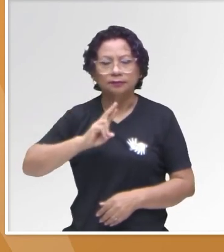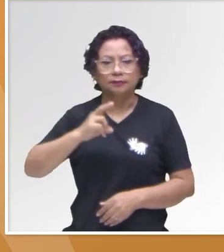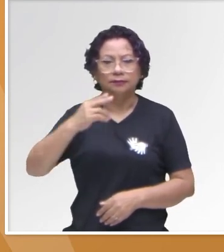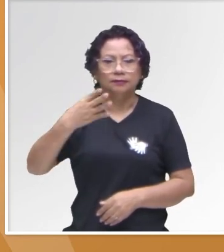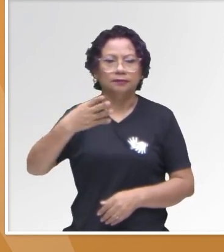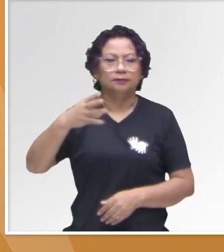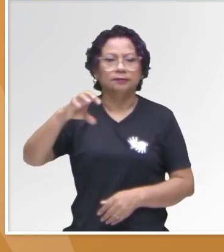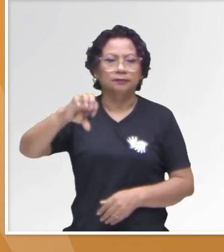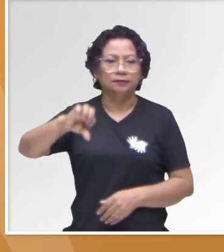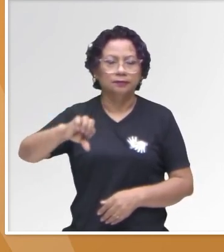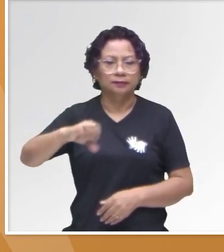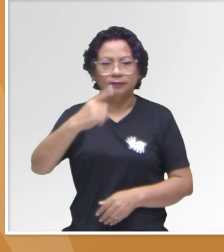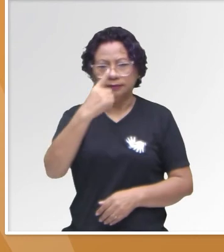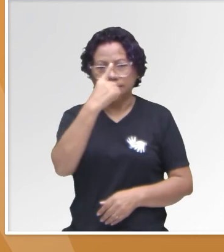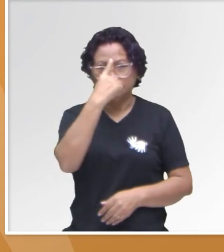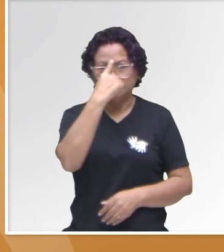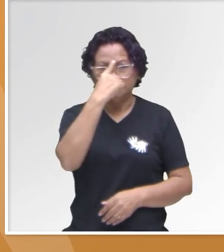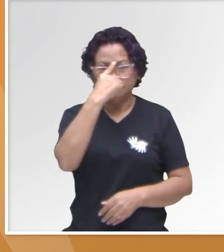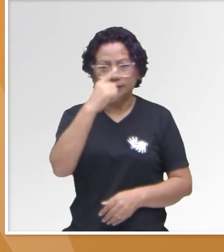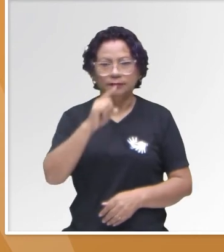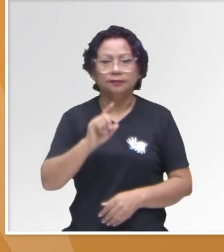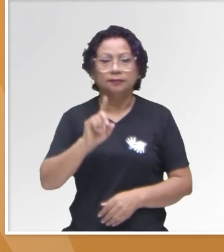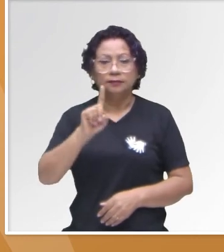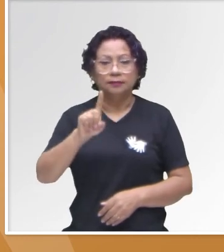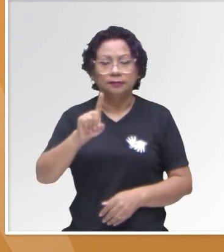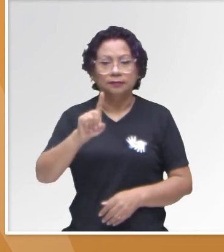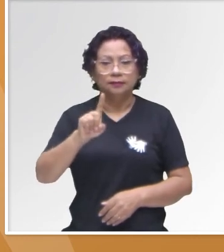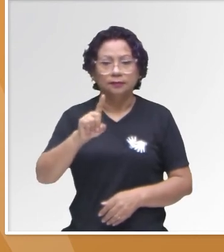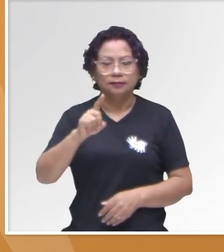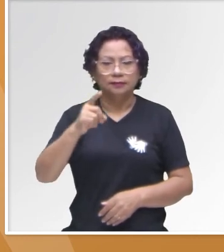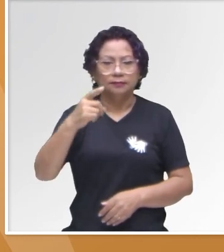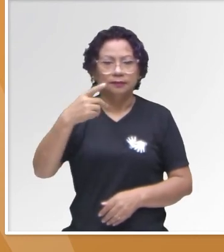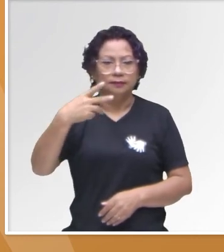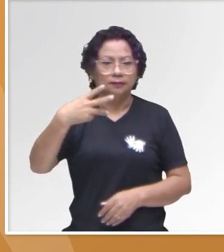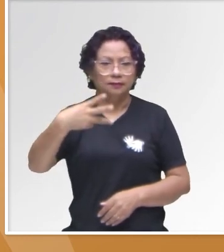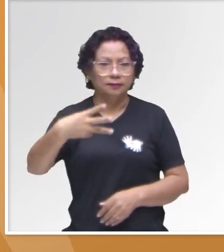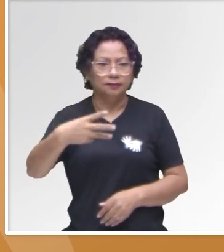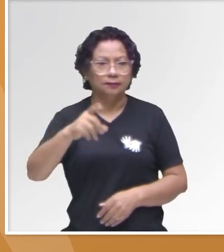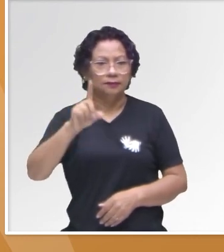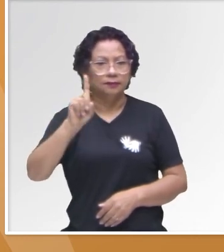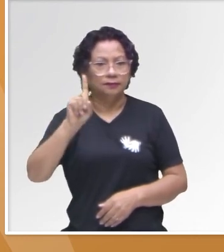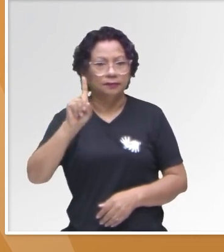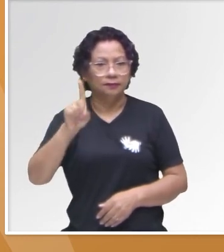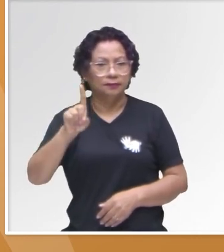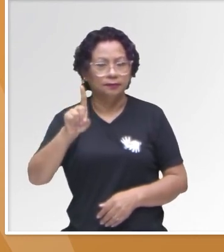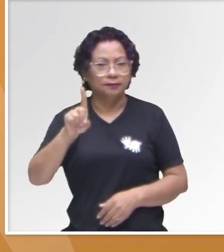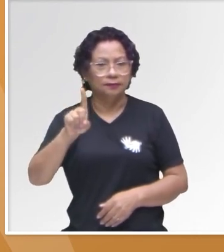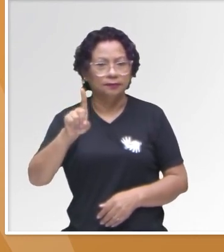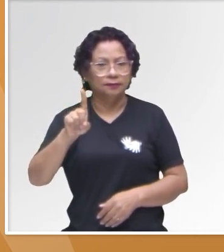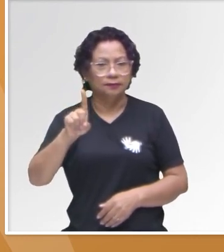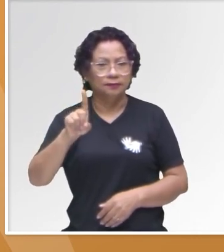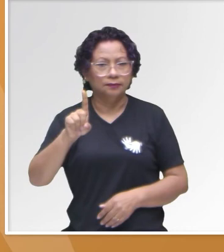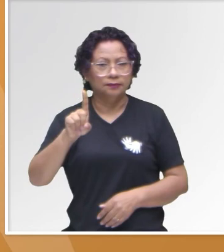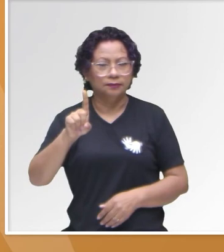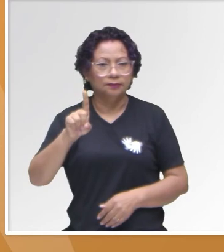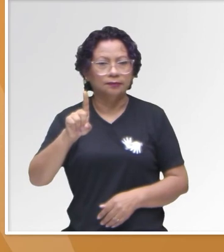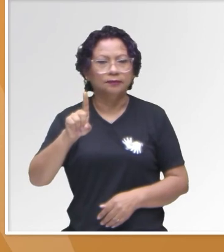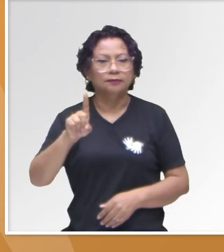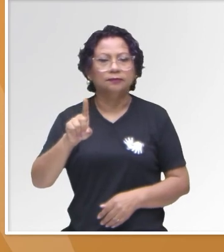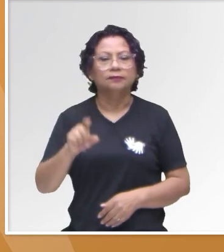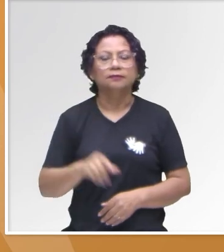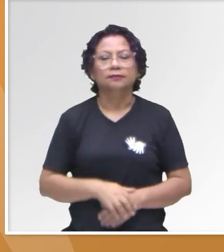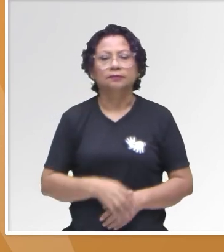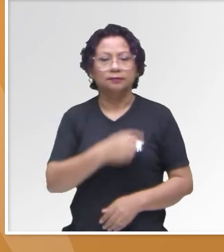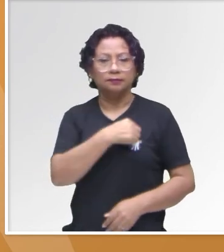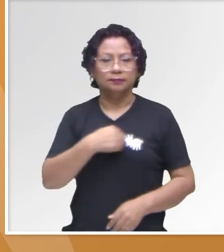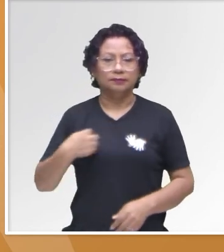aí com relação ao índice de desenvolvimento, lembrando que aqui a gente tem os dados do ano de